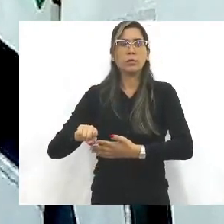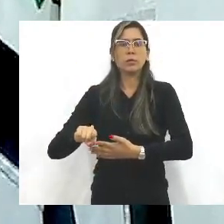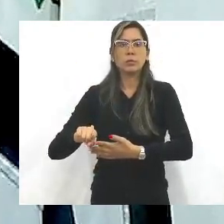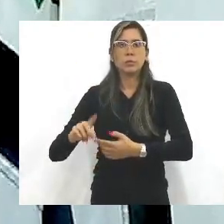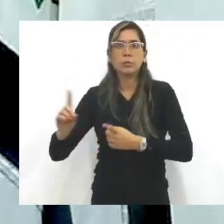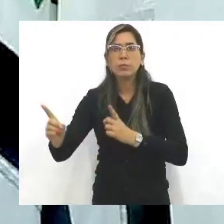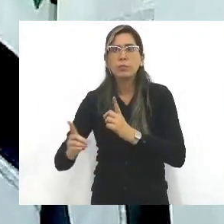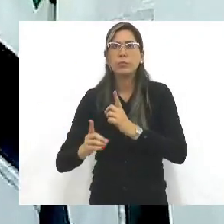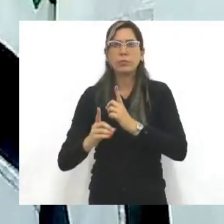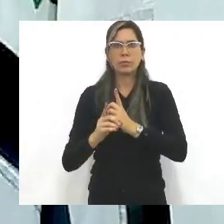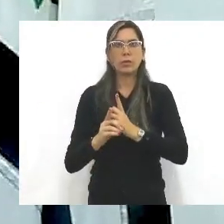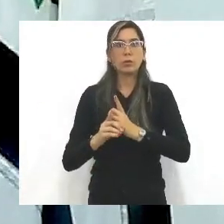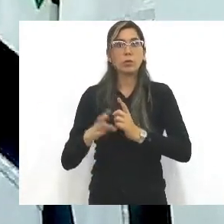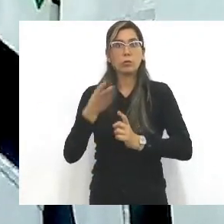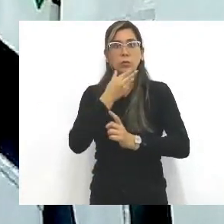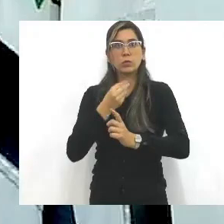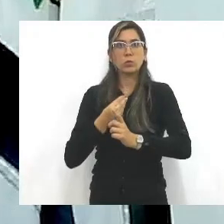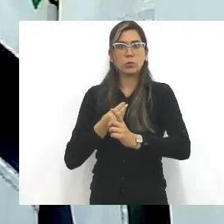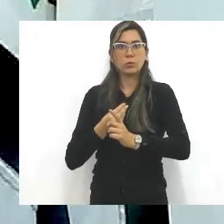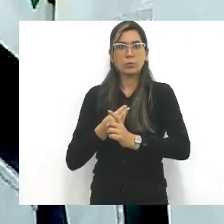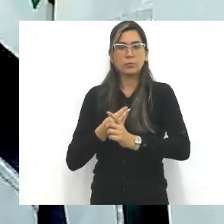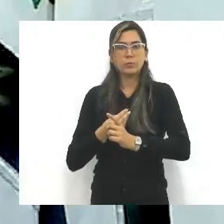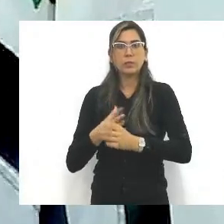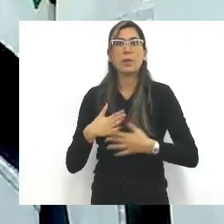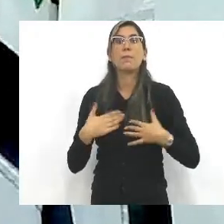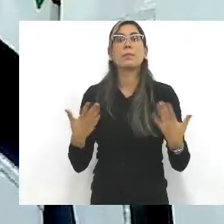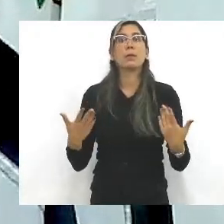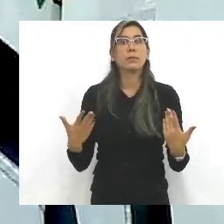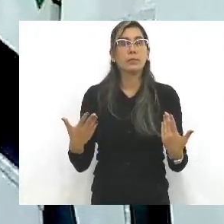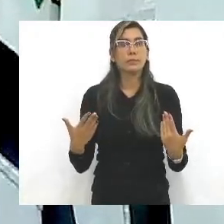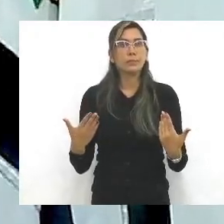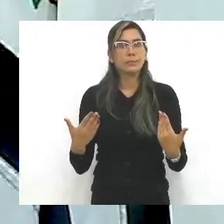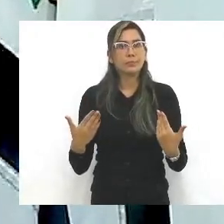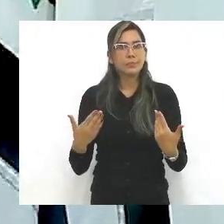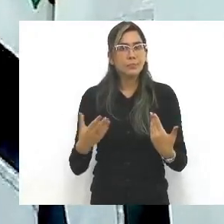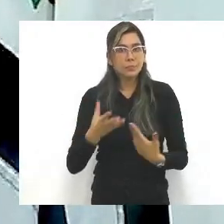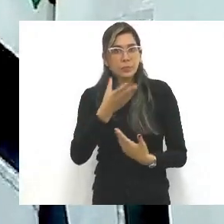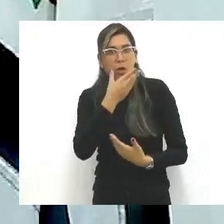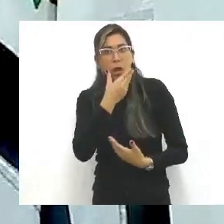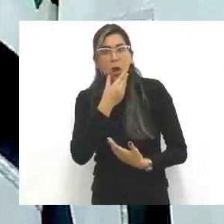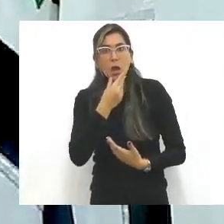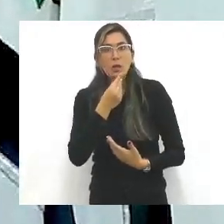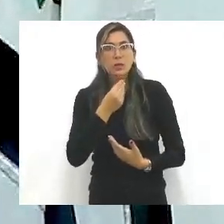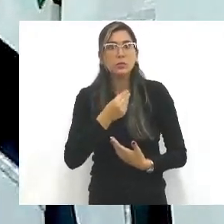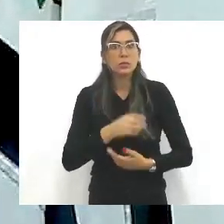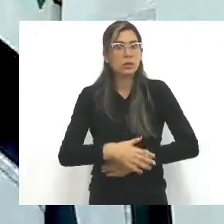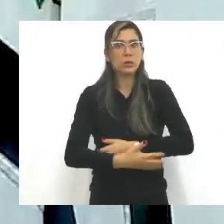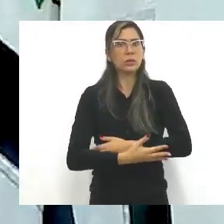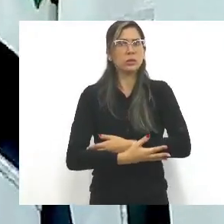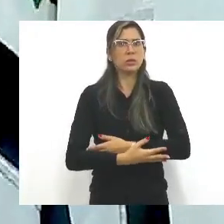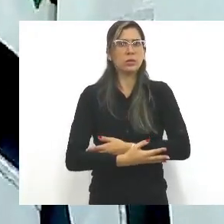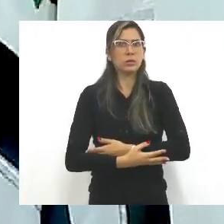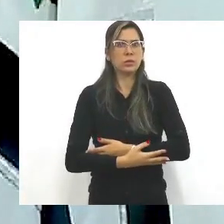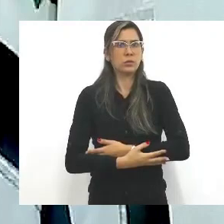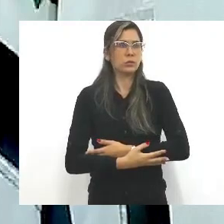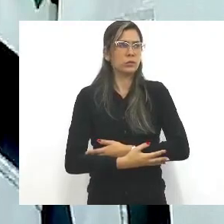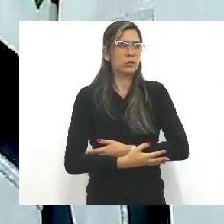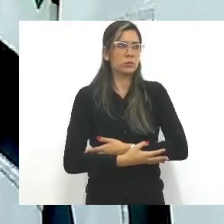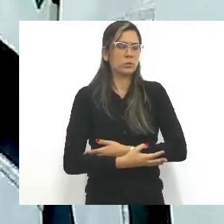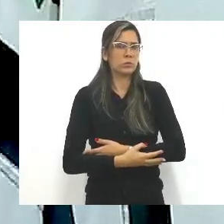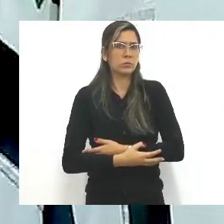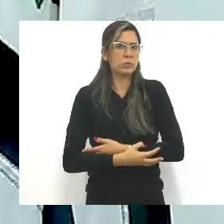encontro desse sujeito. Para minha surpresa, esse sujeito, na verdade, ele não estava segurando um pano, não